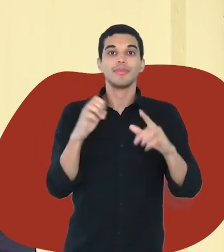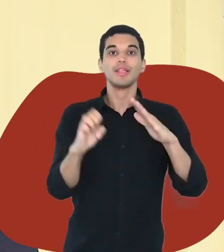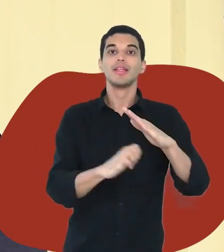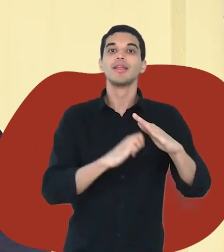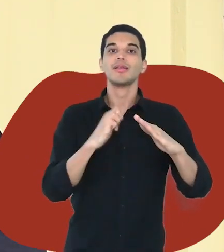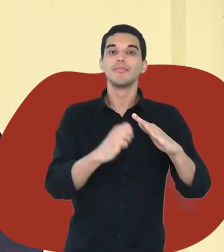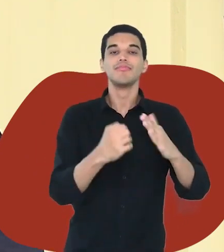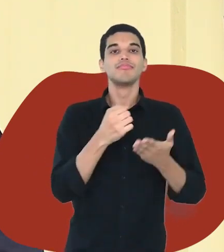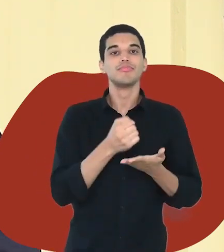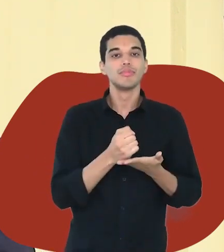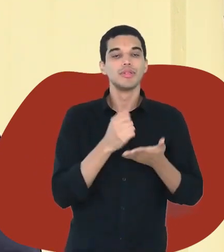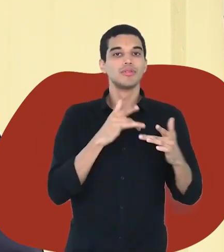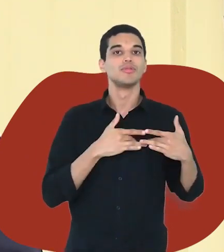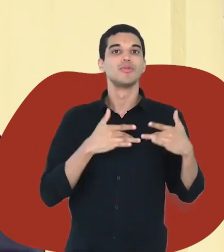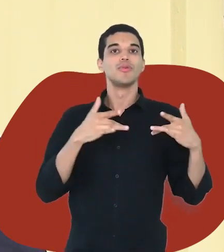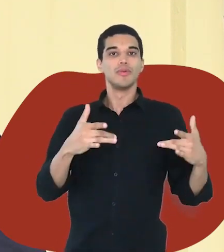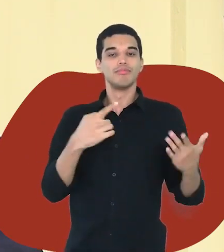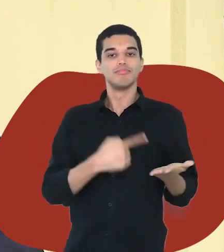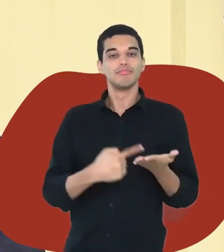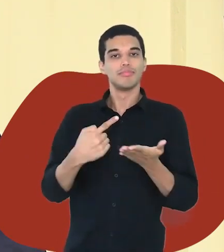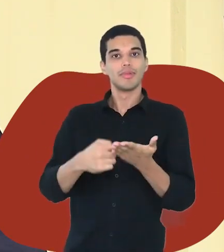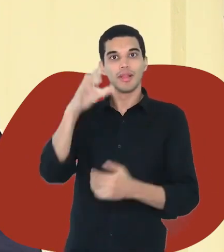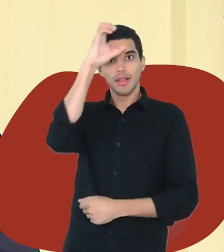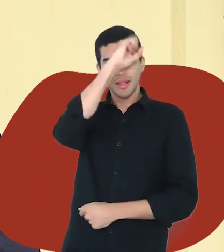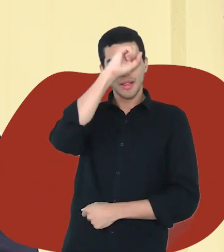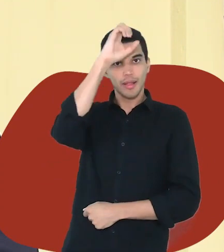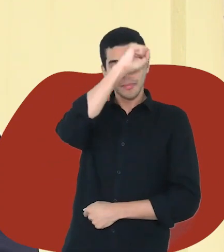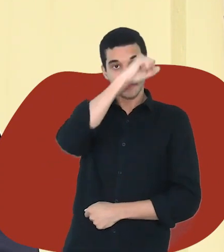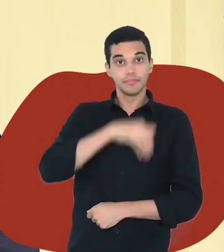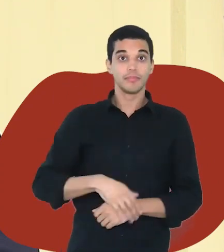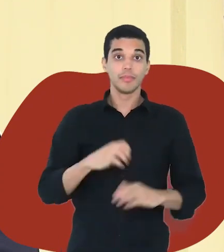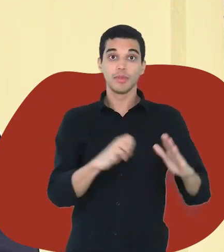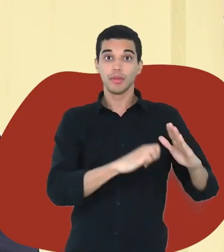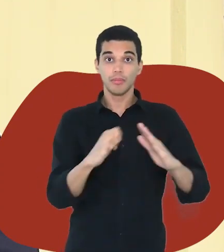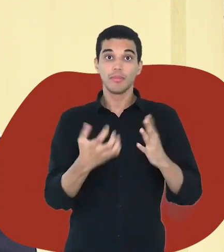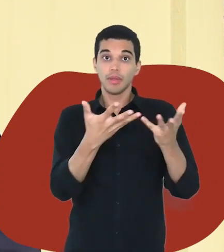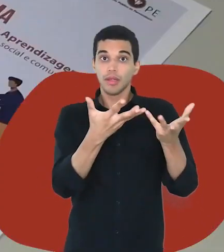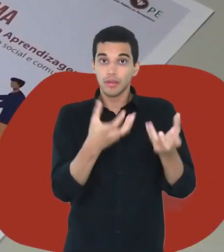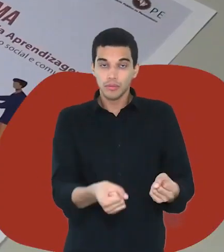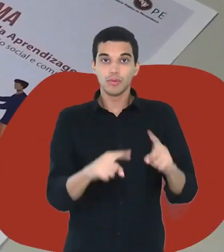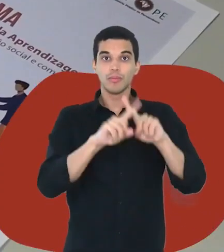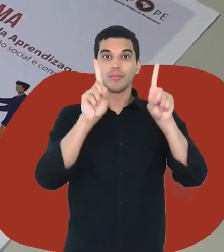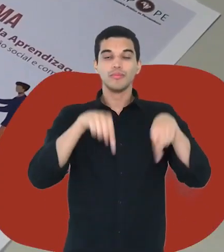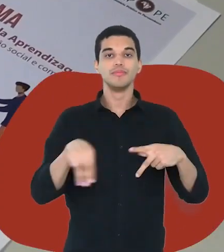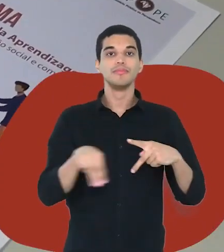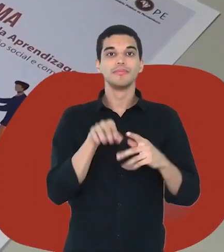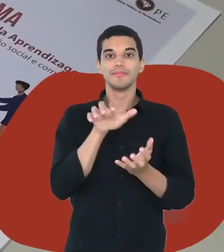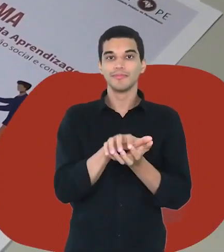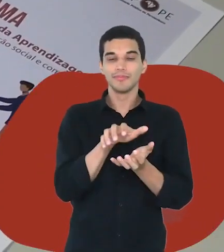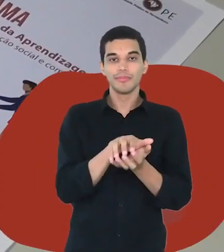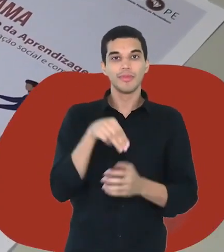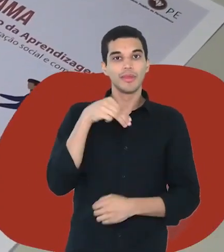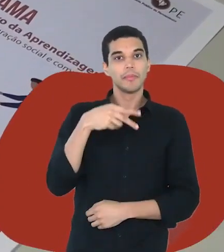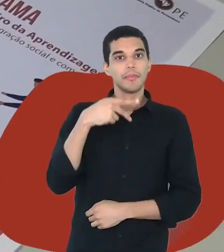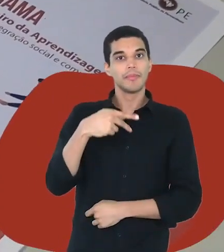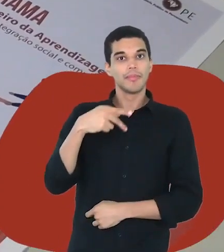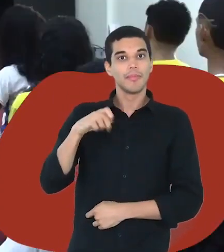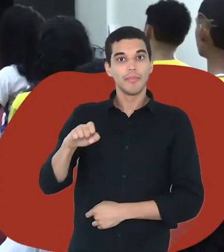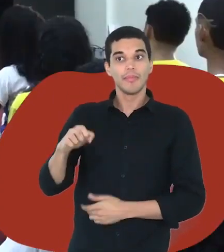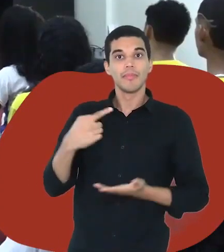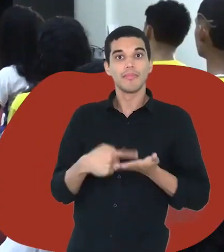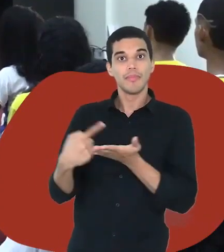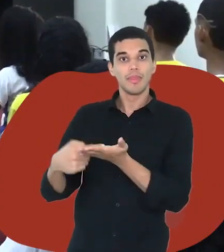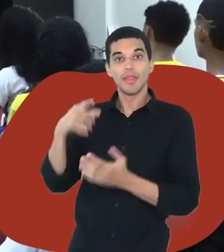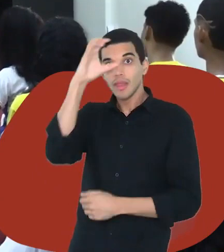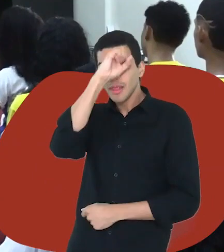o selo empresa solidária parceira da aprendizagem a empresas que aderiram o programa mpppr parceiro da aprendizagem